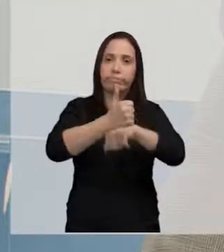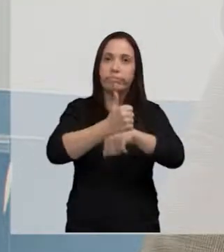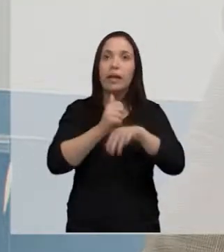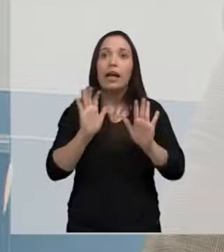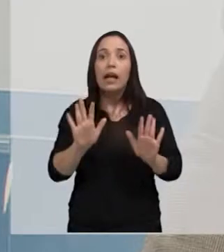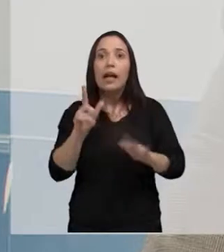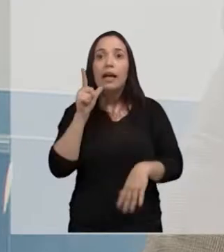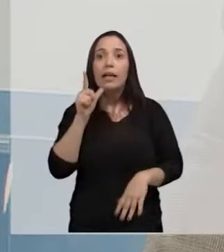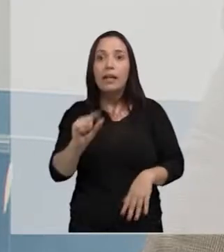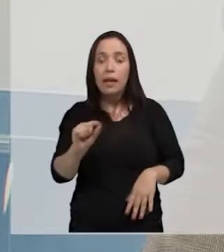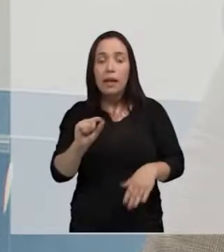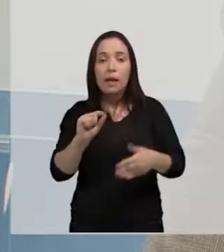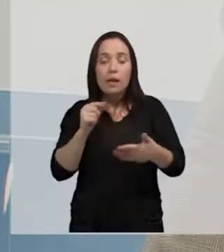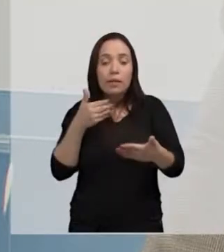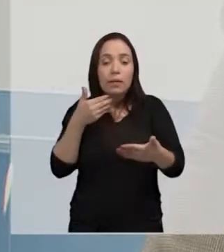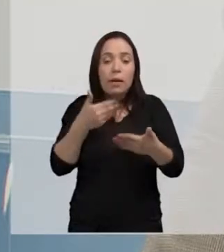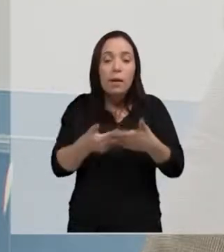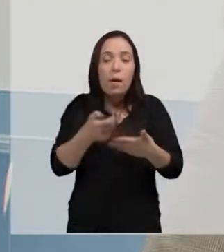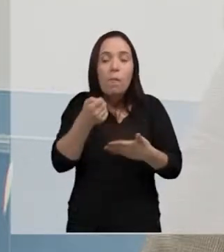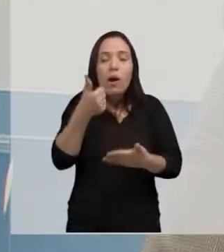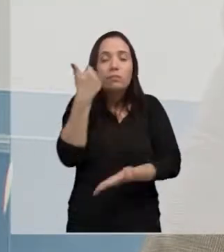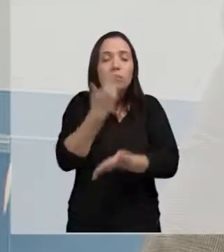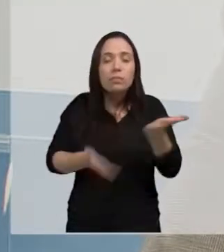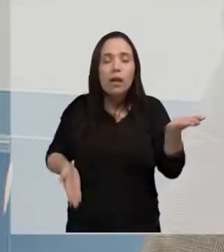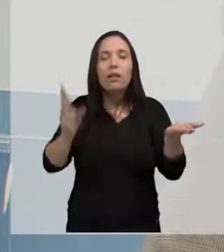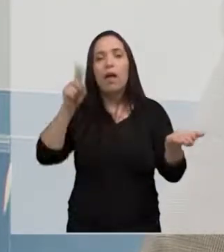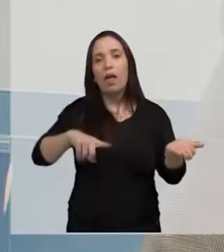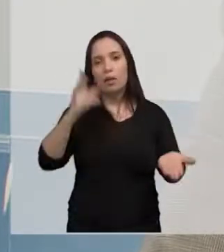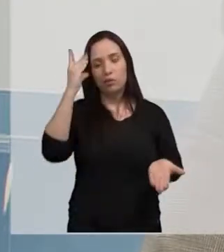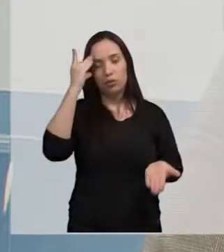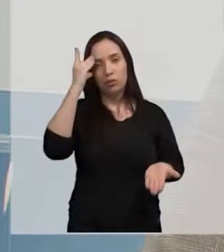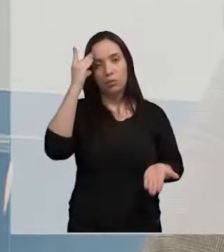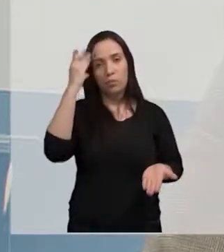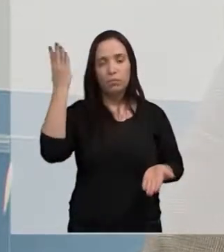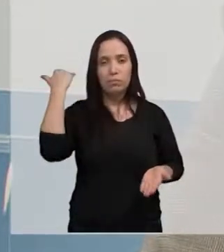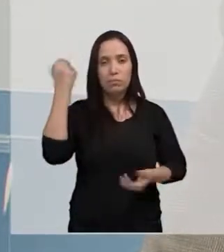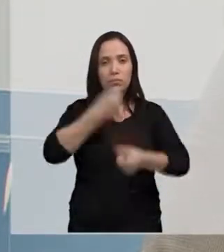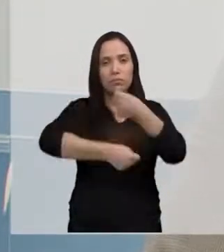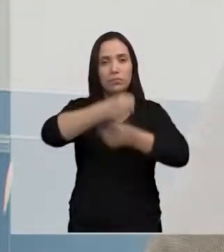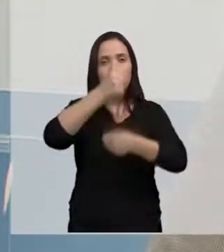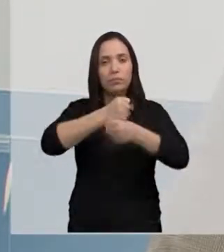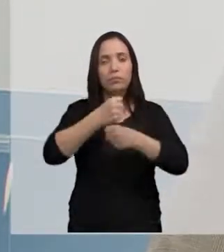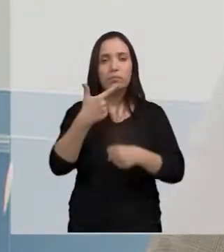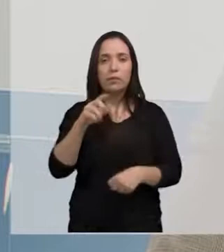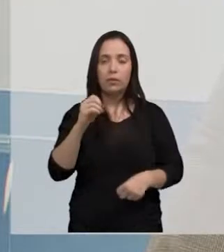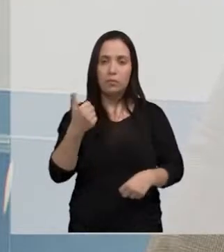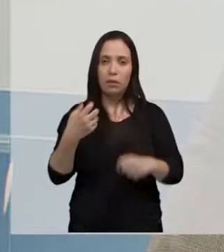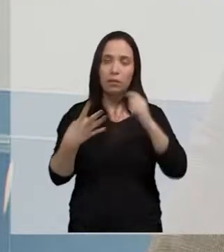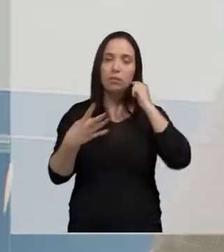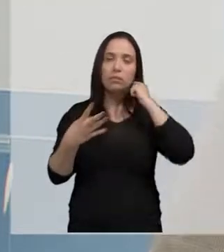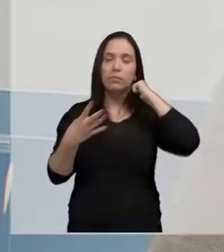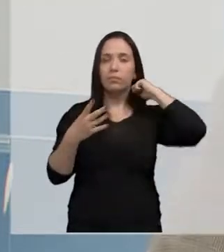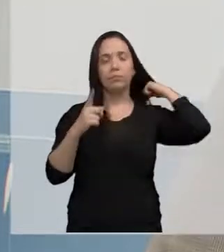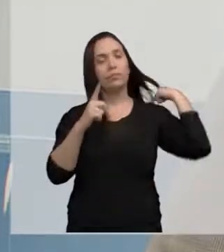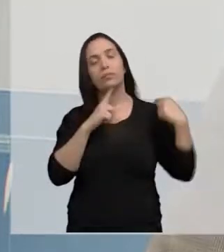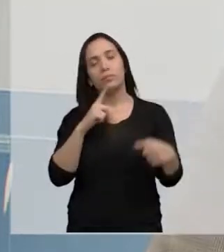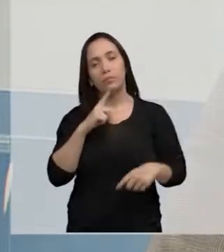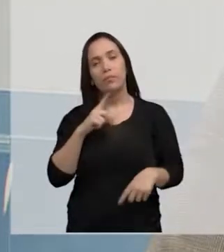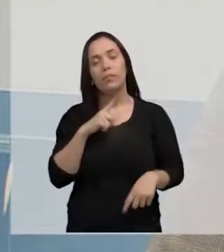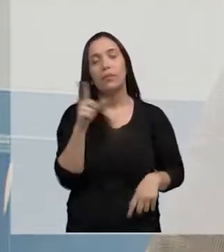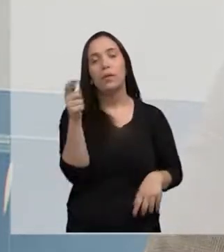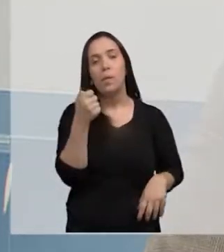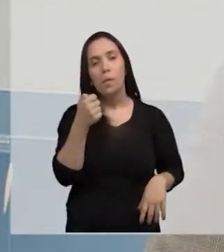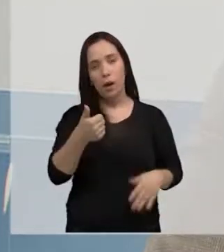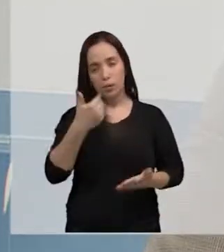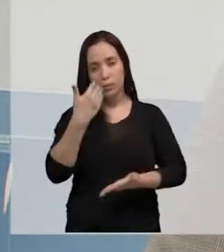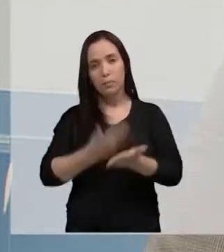chegou mais próximo de perder a eleição foi a Dilma, né? Na última eleição, que foi em 2014. 3 milhões de votos. Foi o que chegou mais perto de